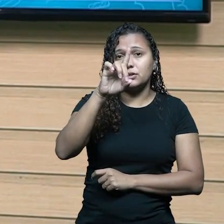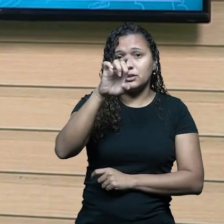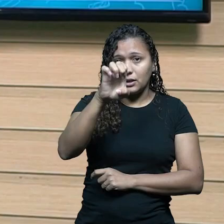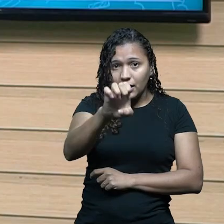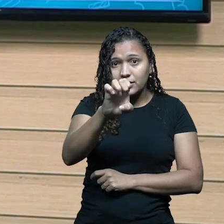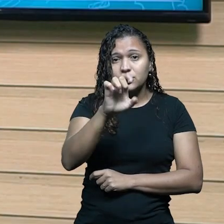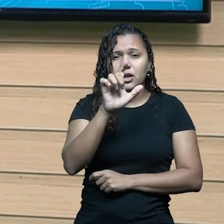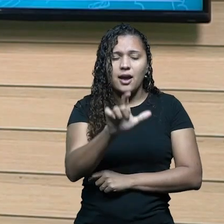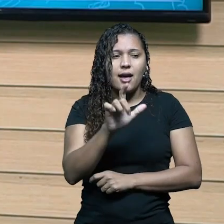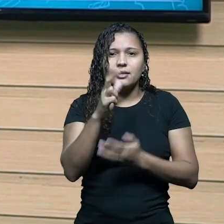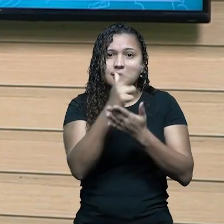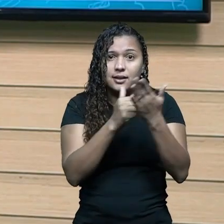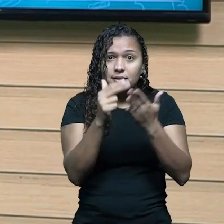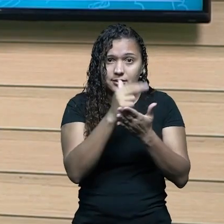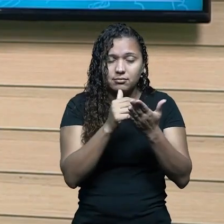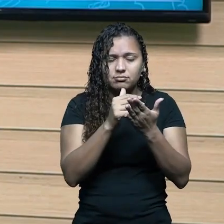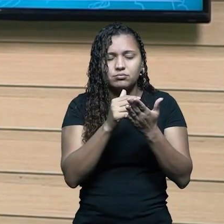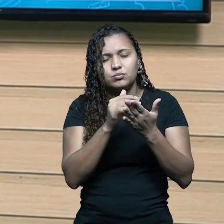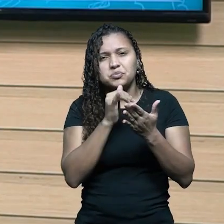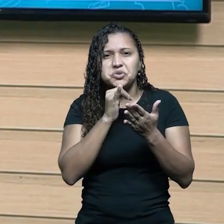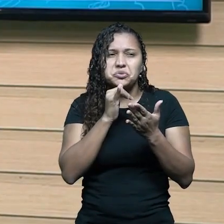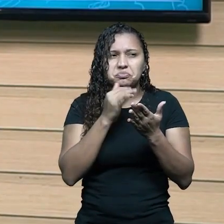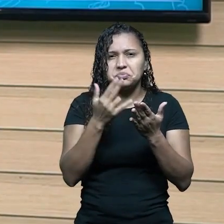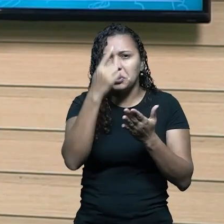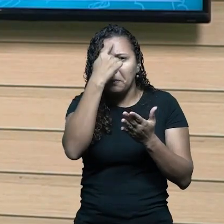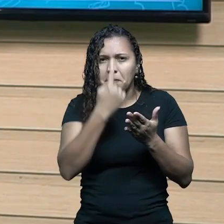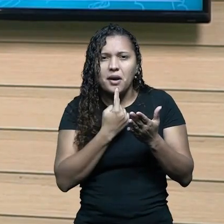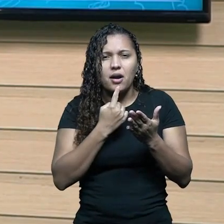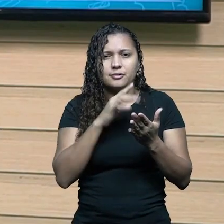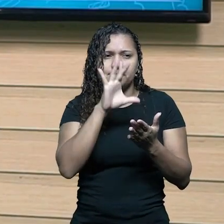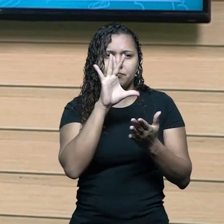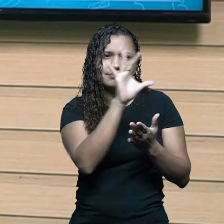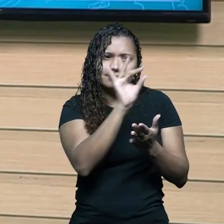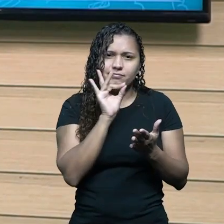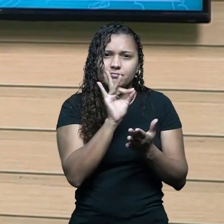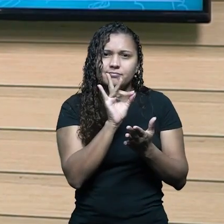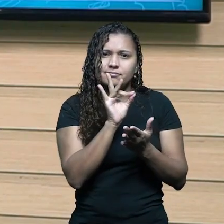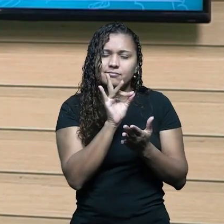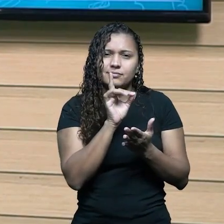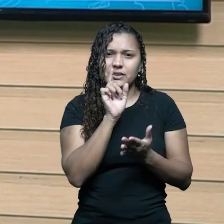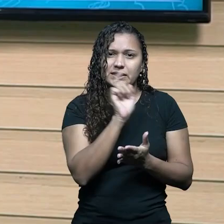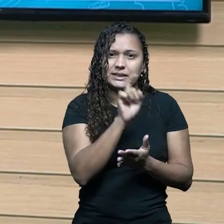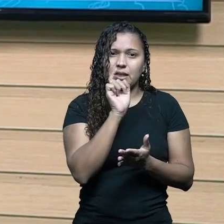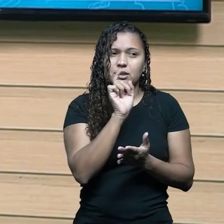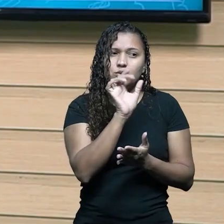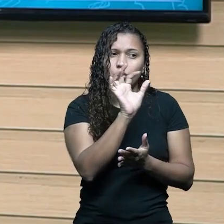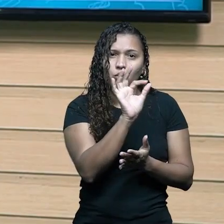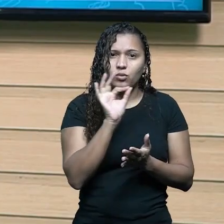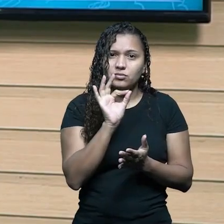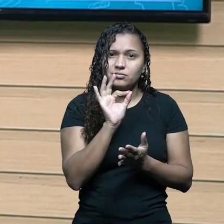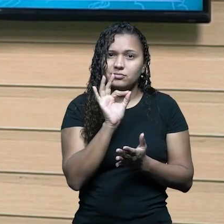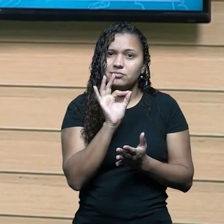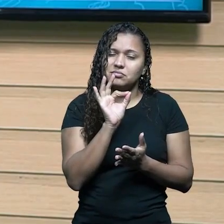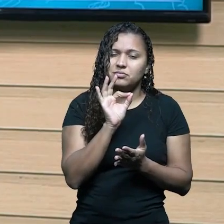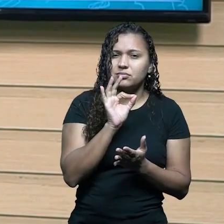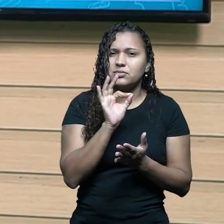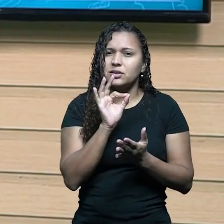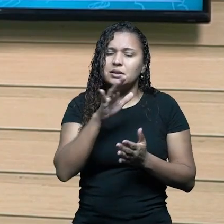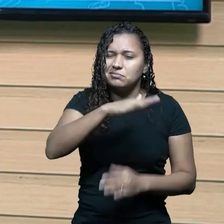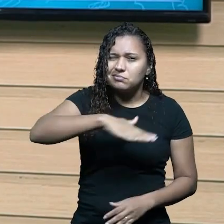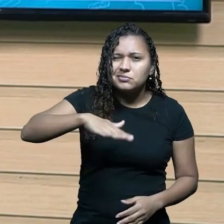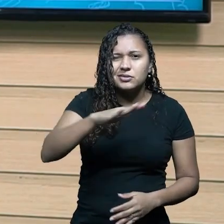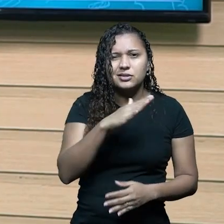desenho. Então, você seleciona ali uma figura. Nós vamos aprender aqui que a gente trabalha em diferentes